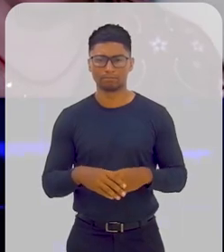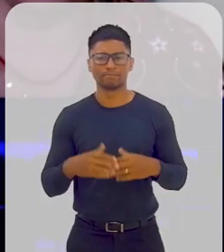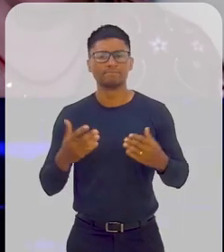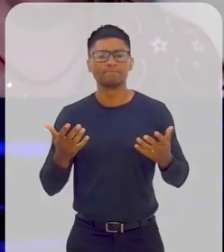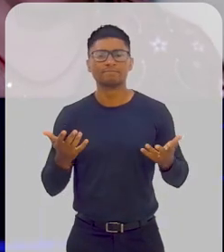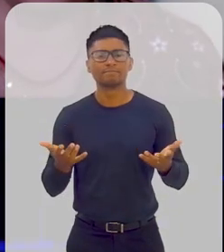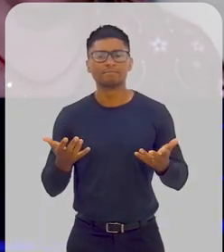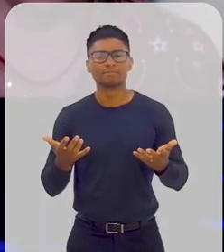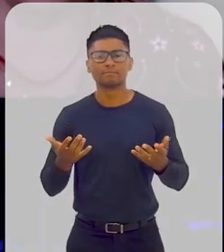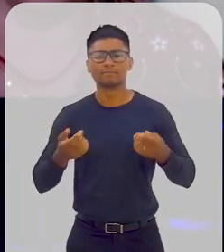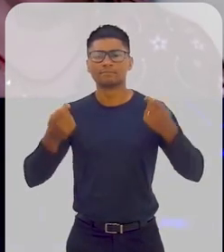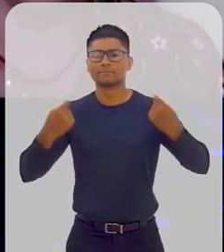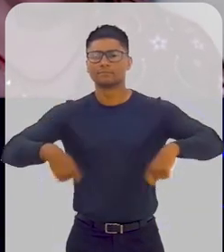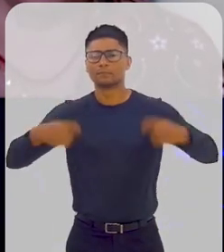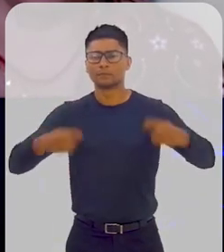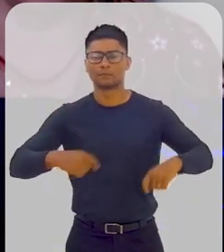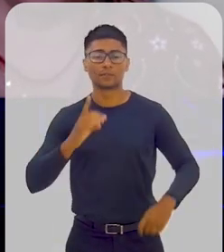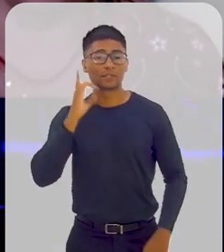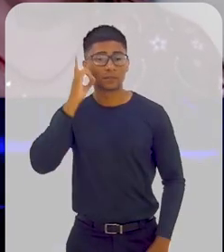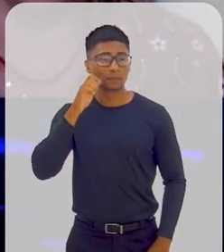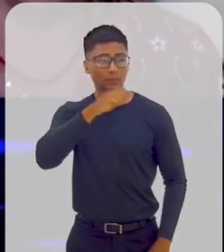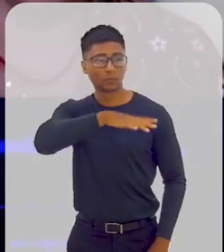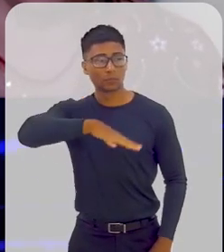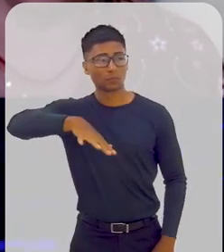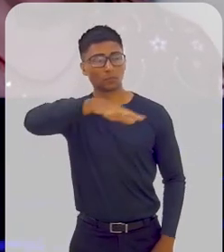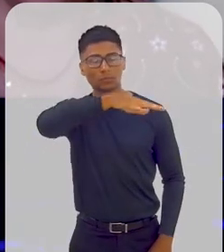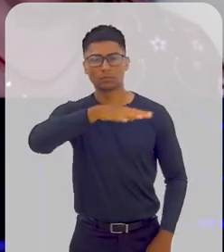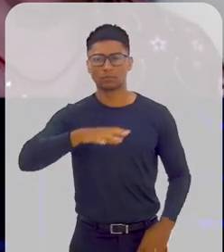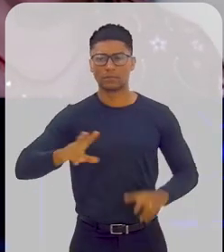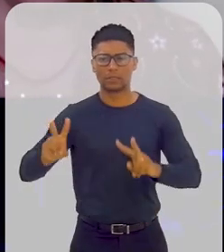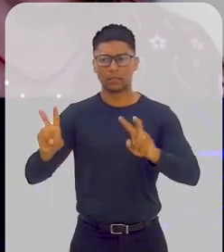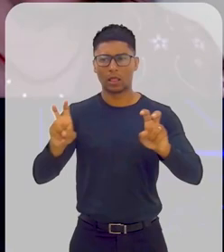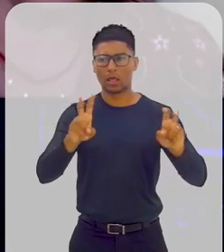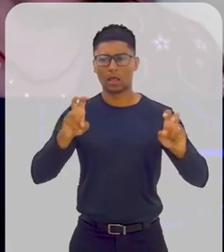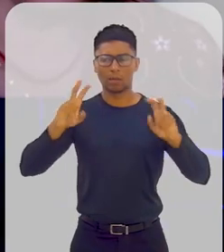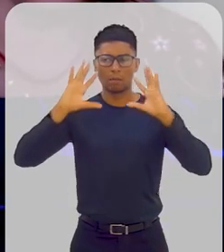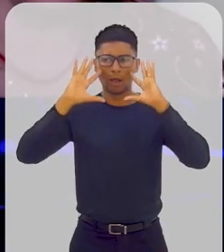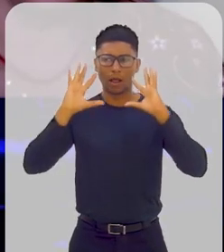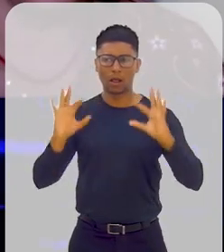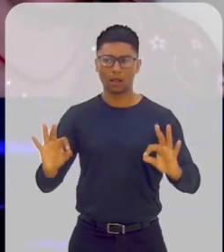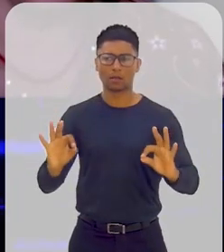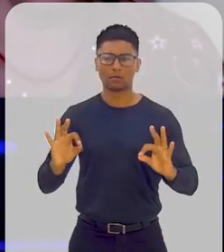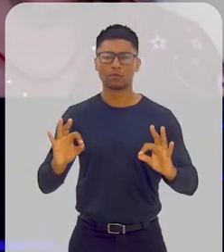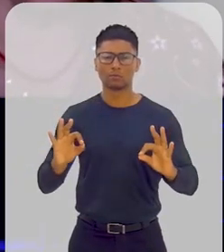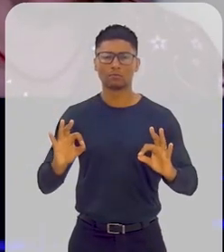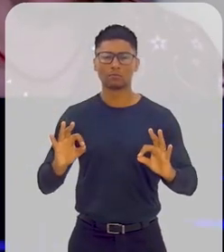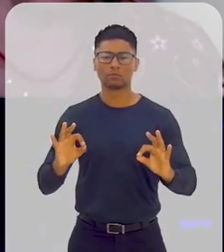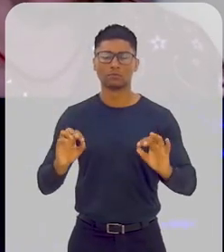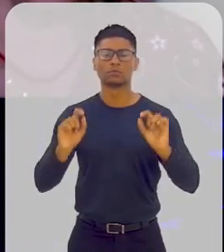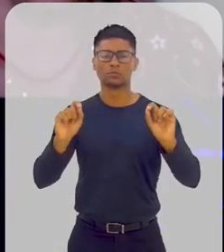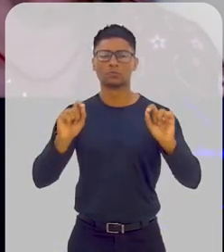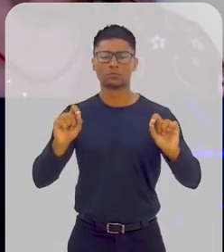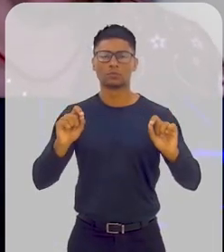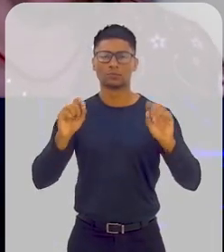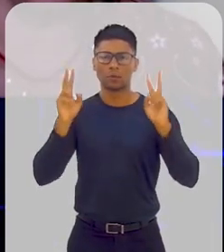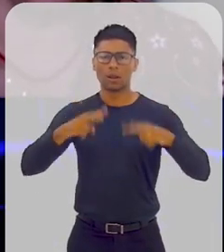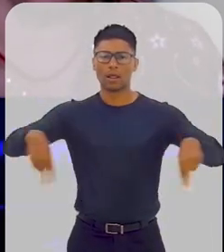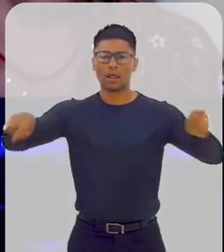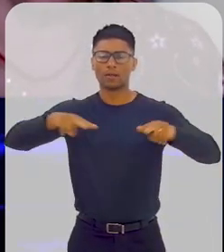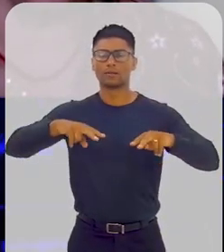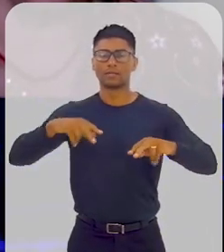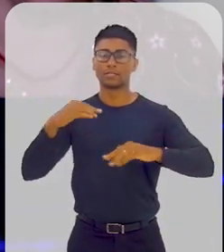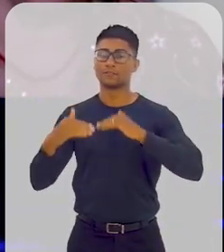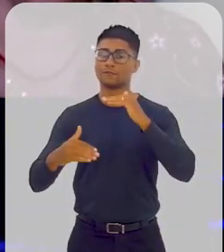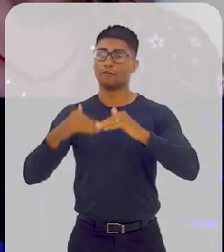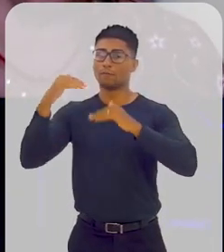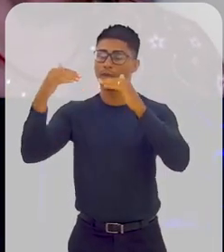país, o que, que tem que estar na agenda dos deputados nos próximos 4 anos, tendo em vista esse olhar para o desenvolvimento e